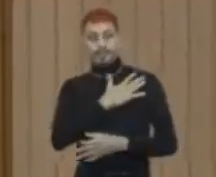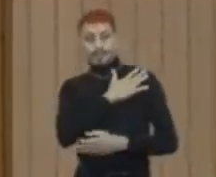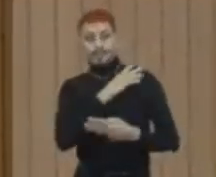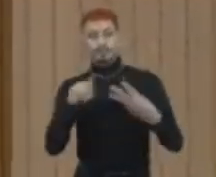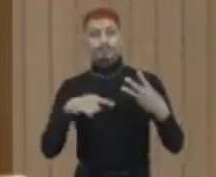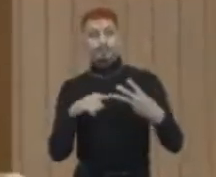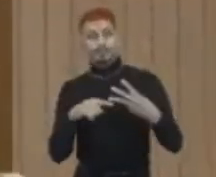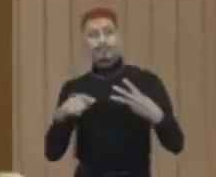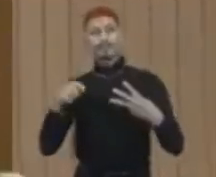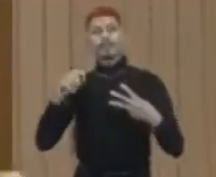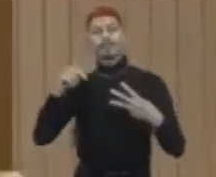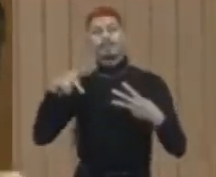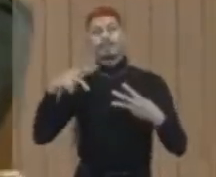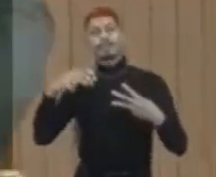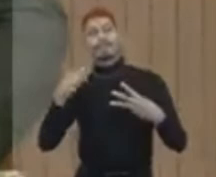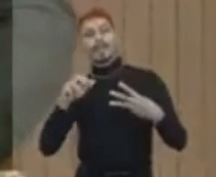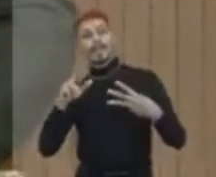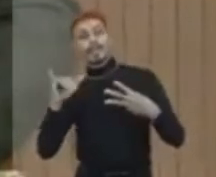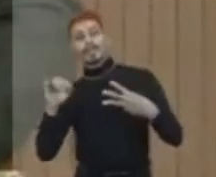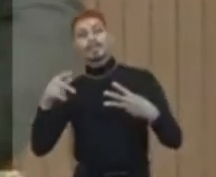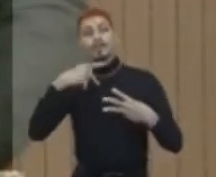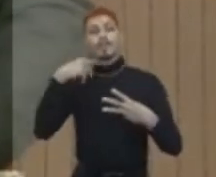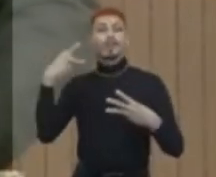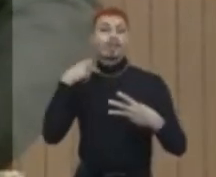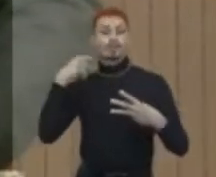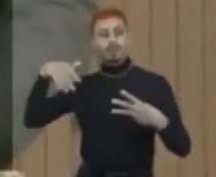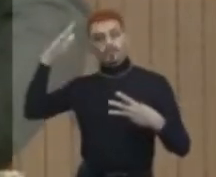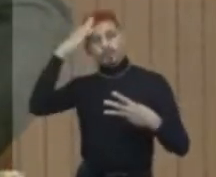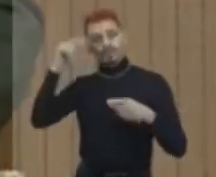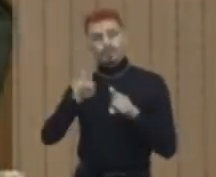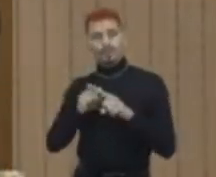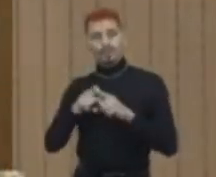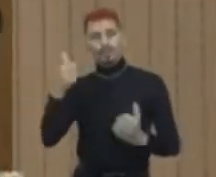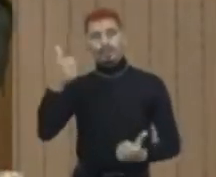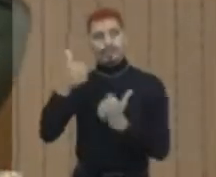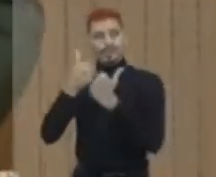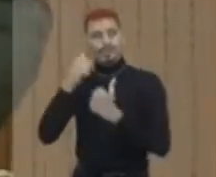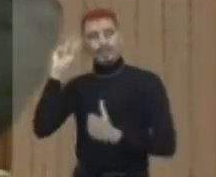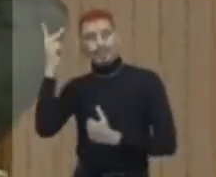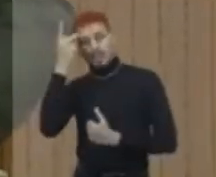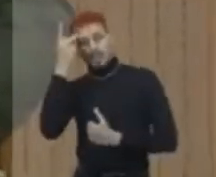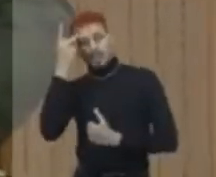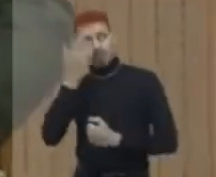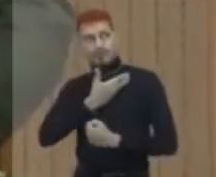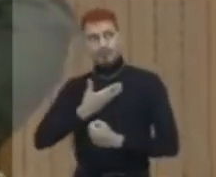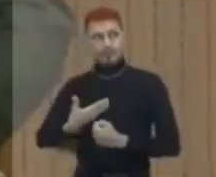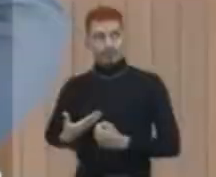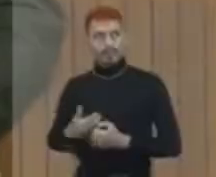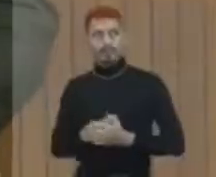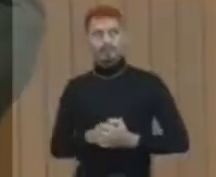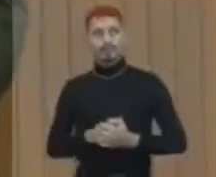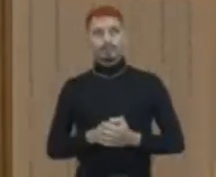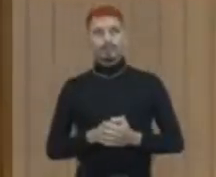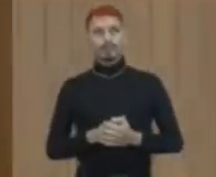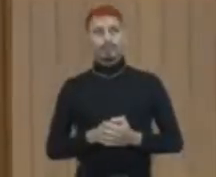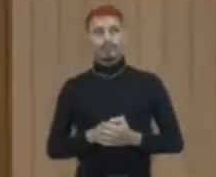Nassa Sefer, Procurador-Geral do Estado, neste ato representando o Governador do Estado, o Sr. Helder Barbalho,